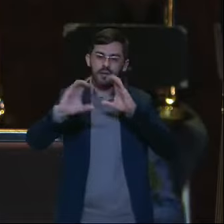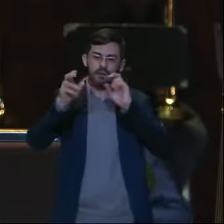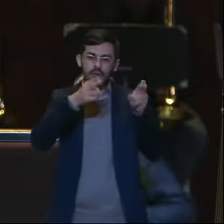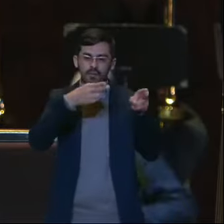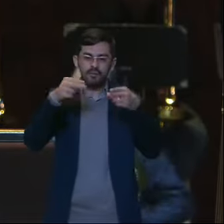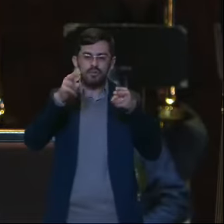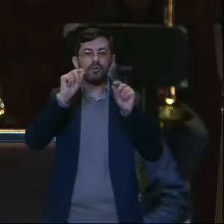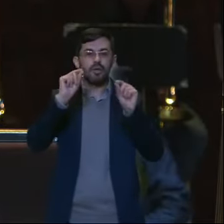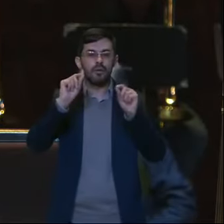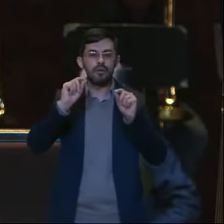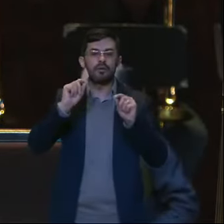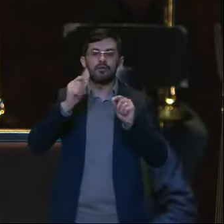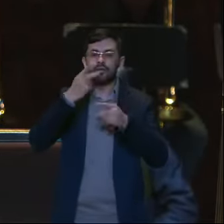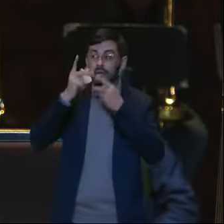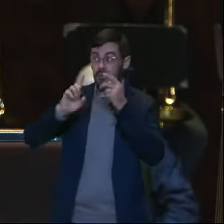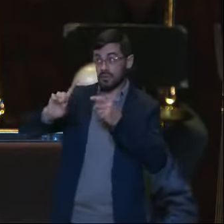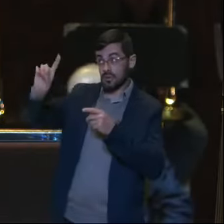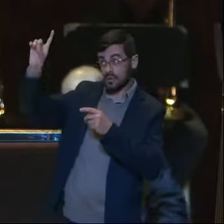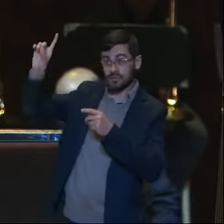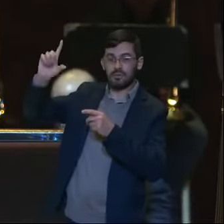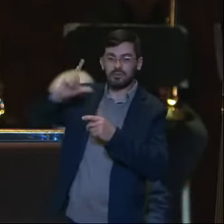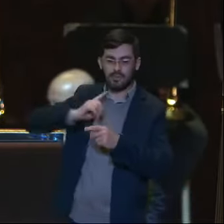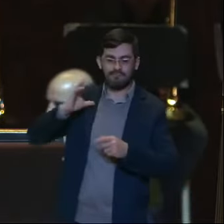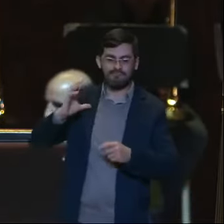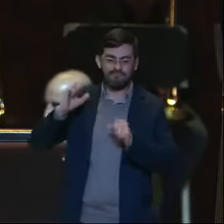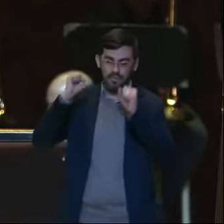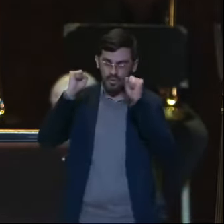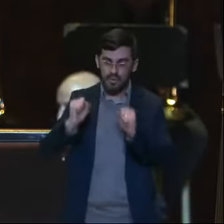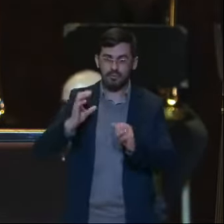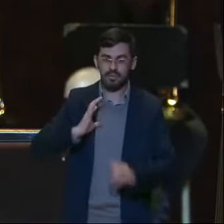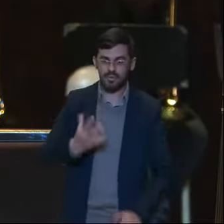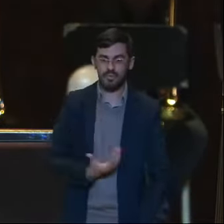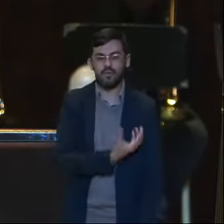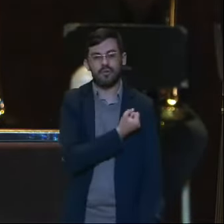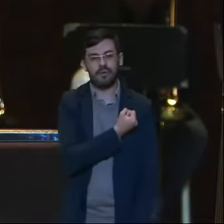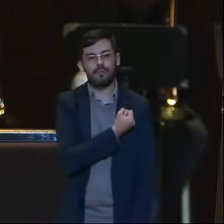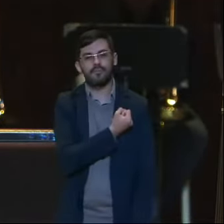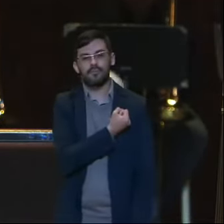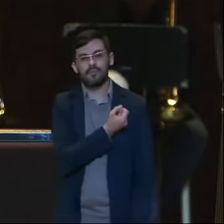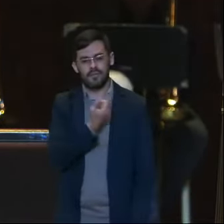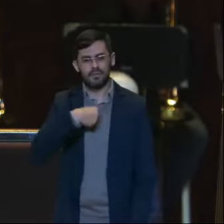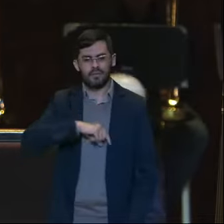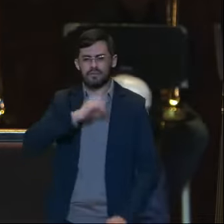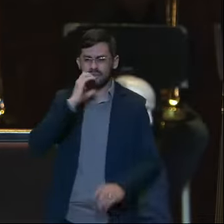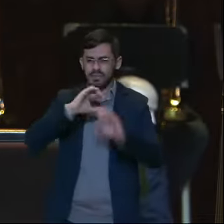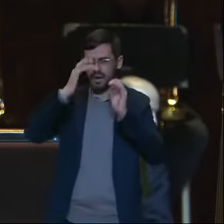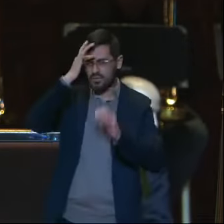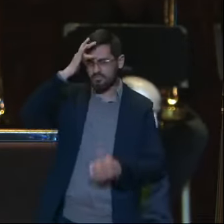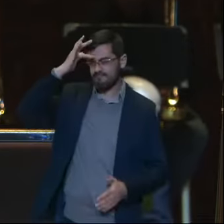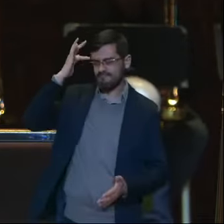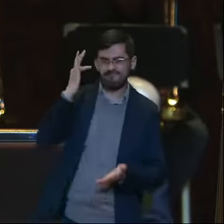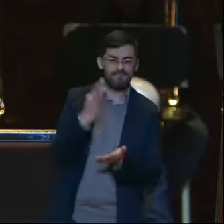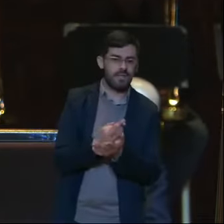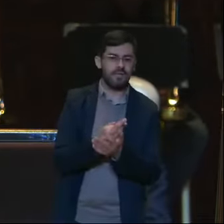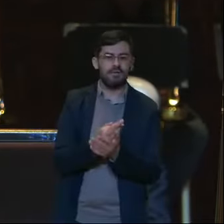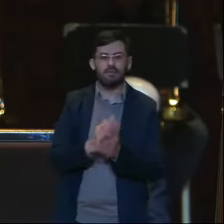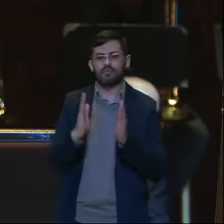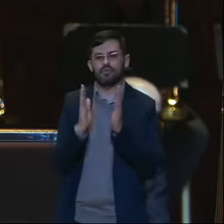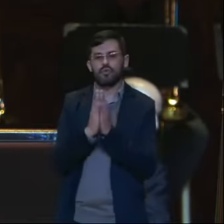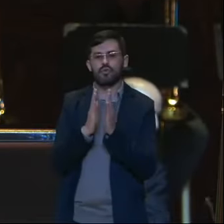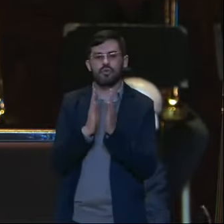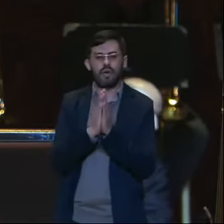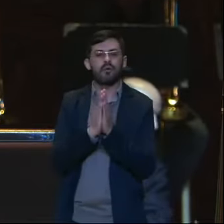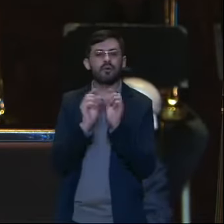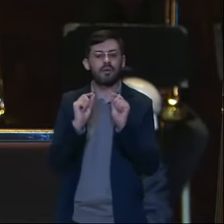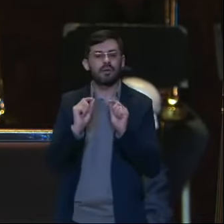falando que Jesus tem poder para salvar. E nós vamos cantar com fé. Nós vamos orar como igreja pela salvação